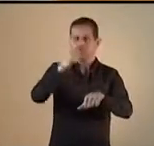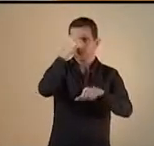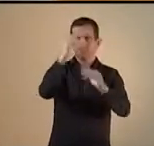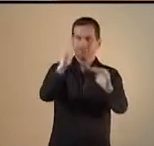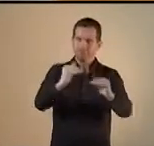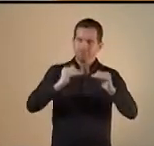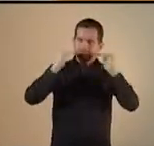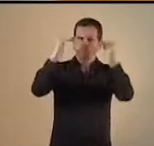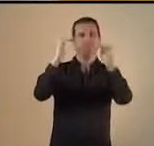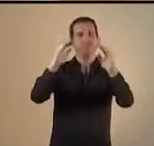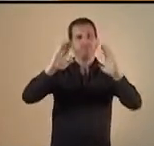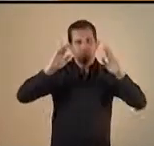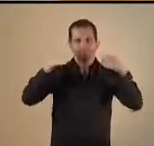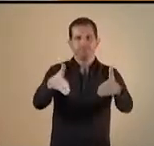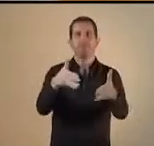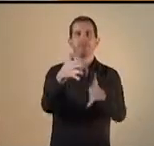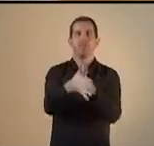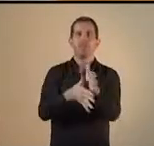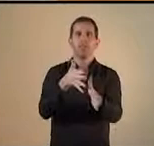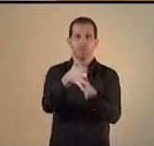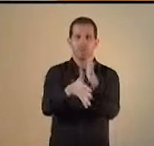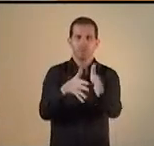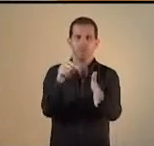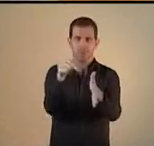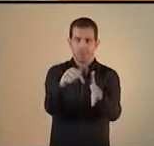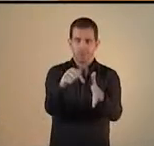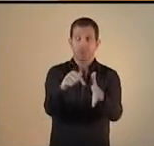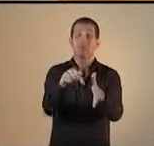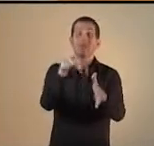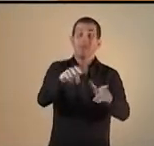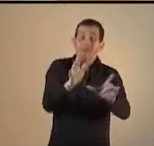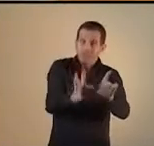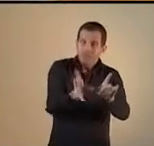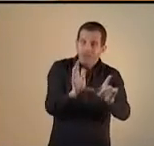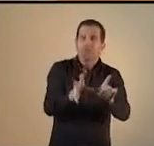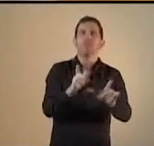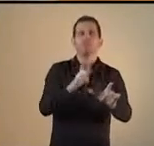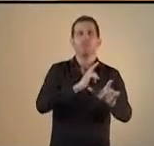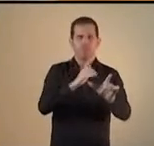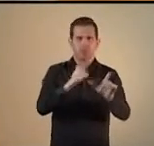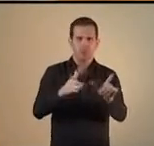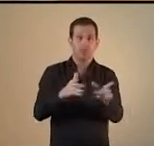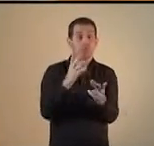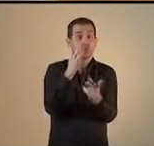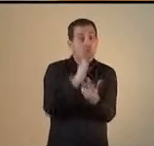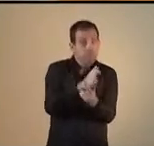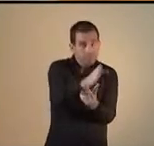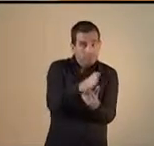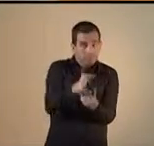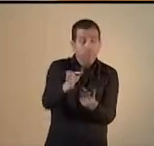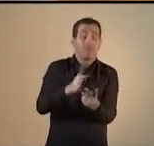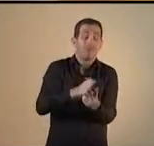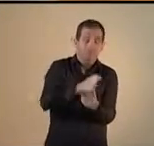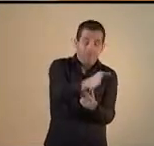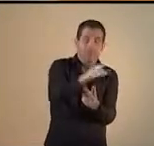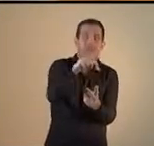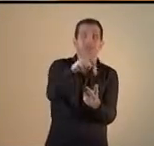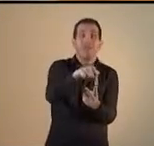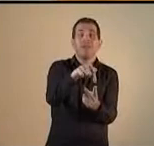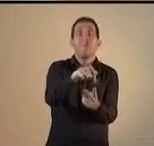para a língua de sinais. Então, no Letras Libras há a formação de professores para